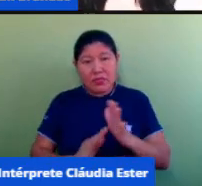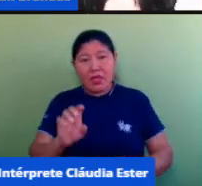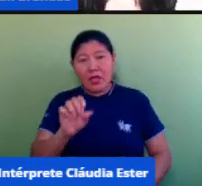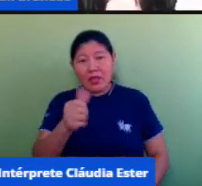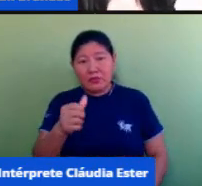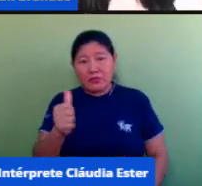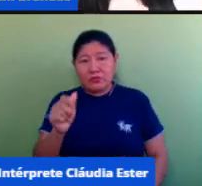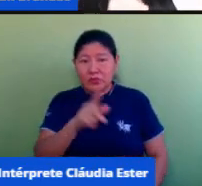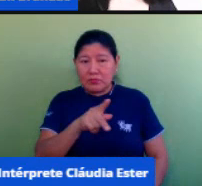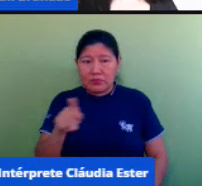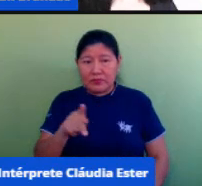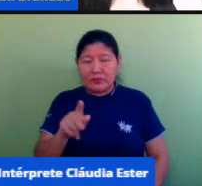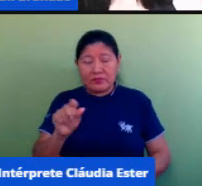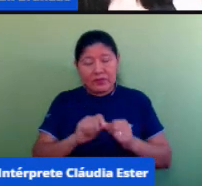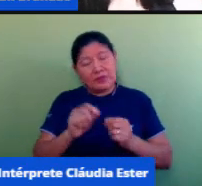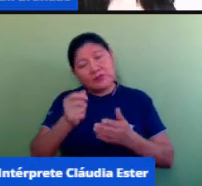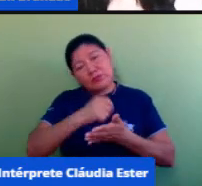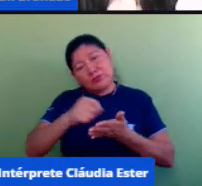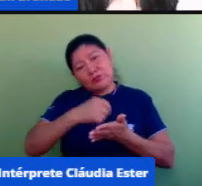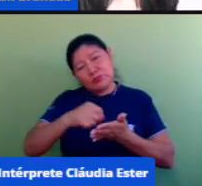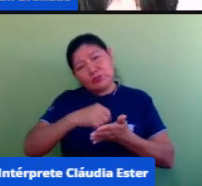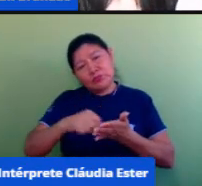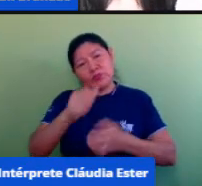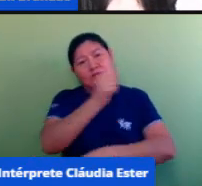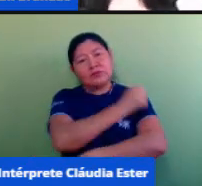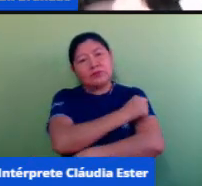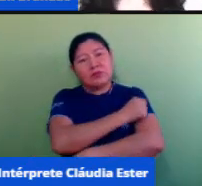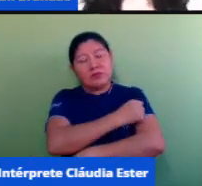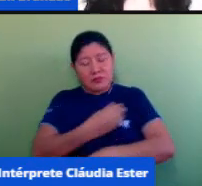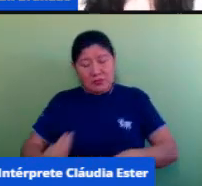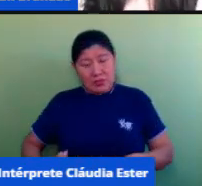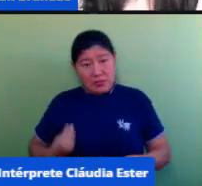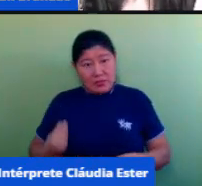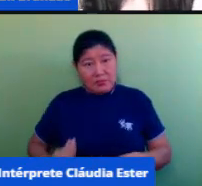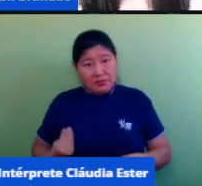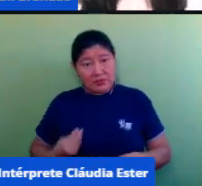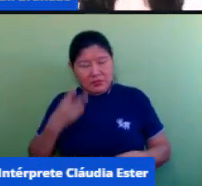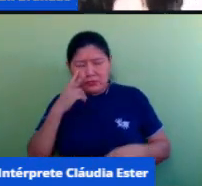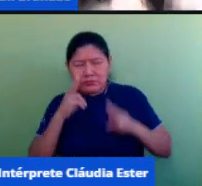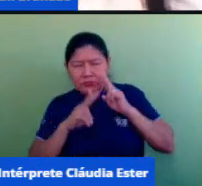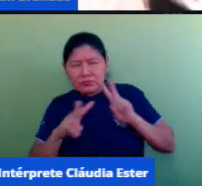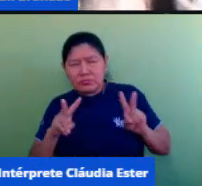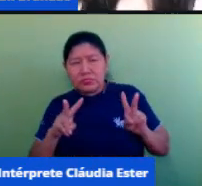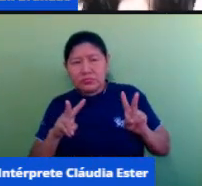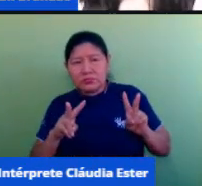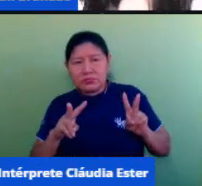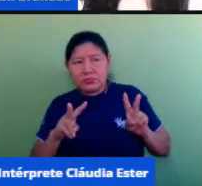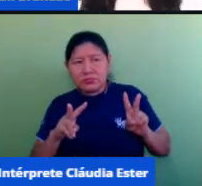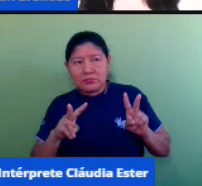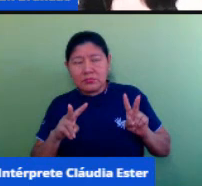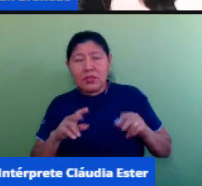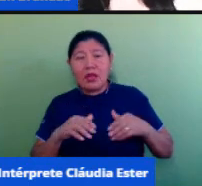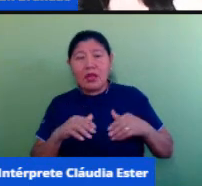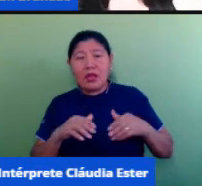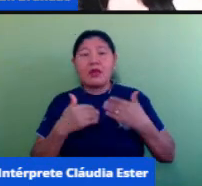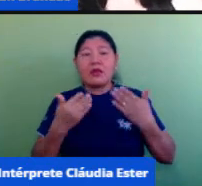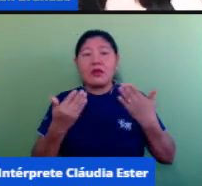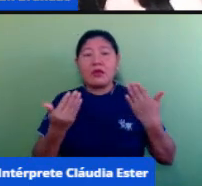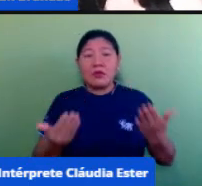faz o registro de todos os alunos que estavam presentes. No que tange a chamada, qual que é a relevância